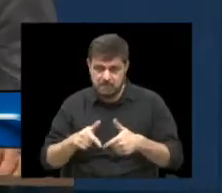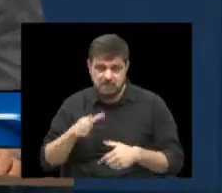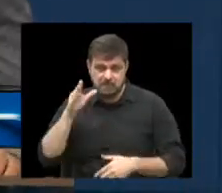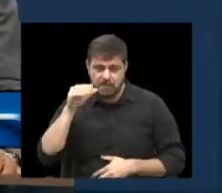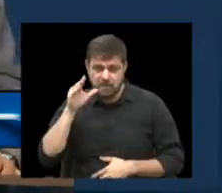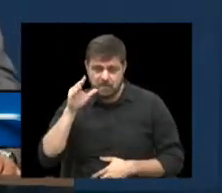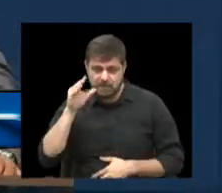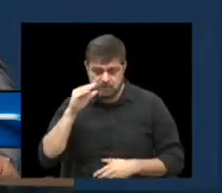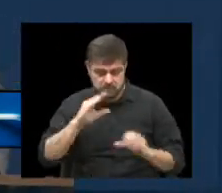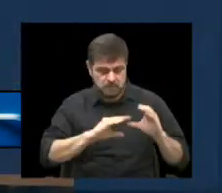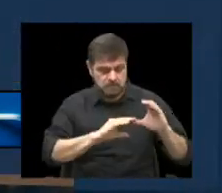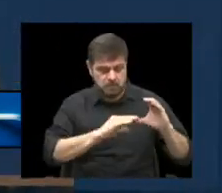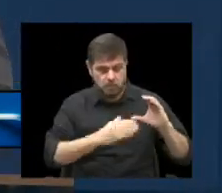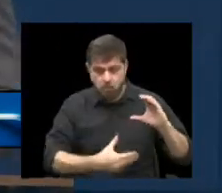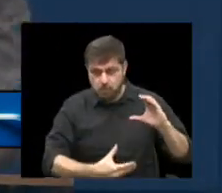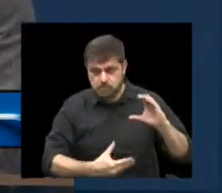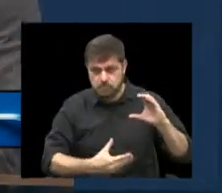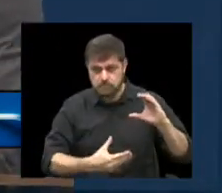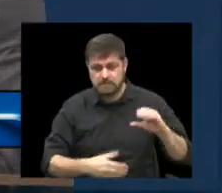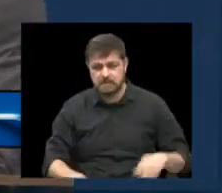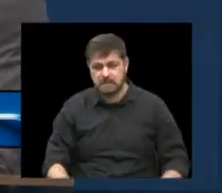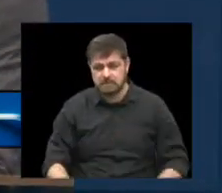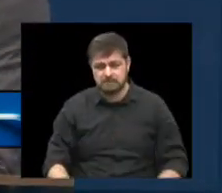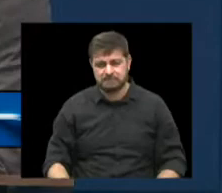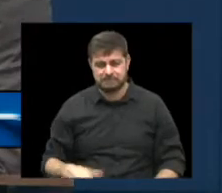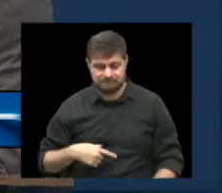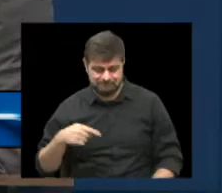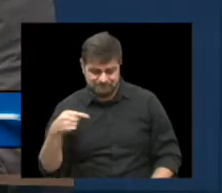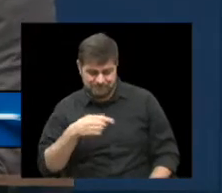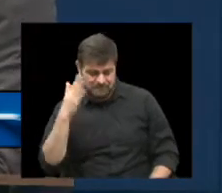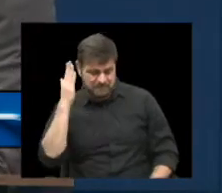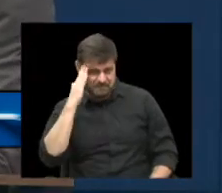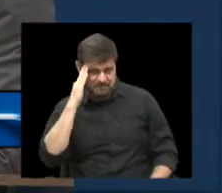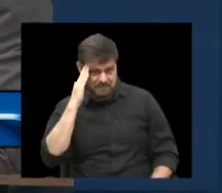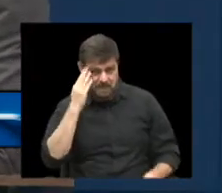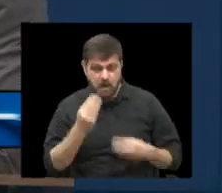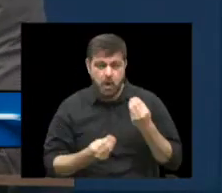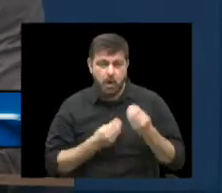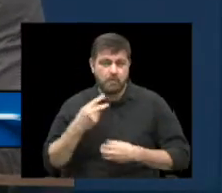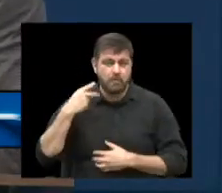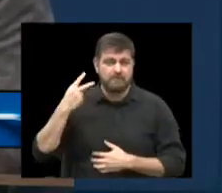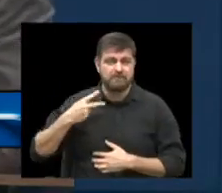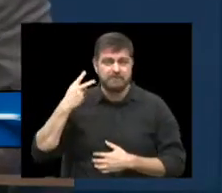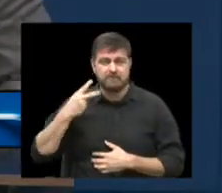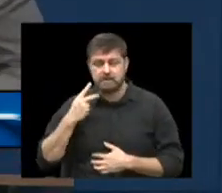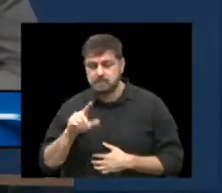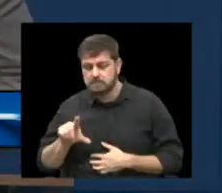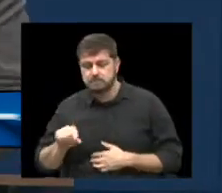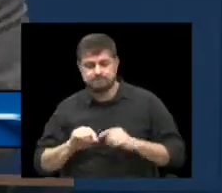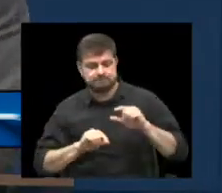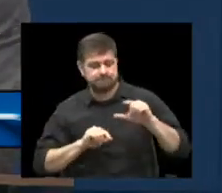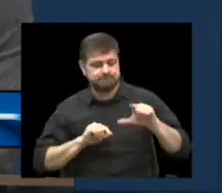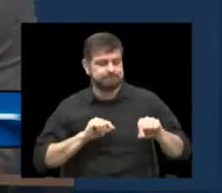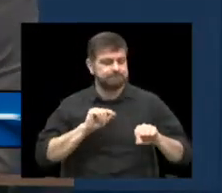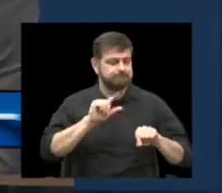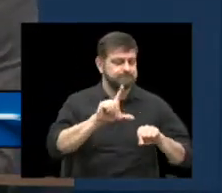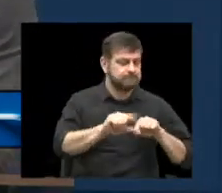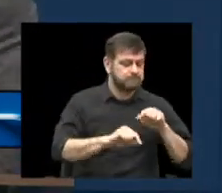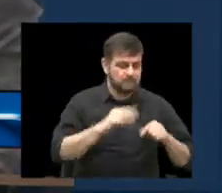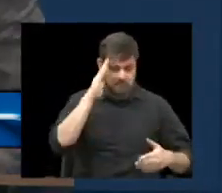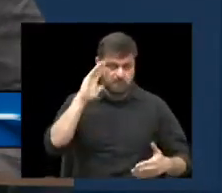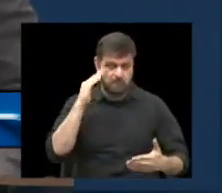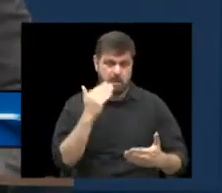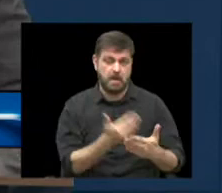que é comissionado, a gente sabe que ele chega porque o vereador, pela confiança que deposita